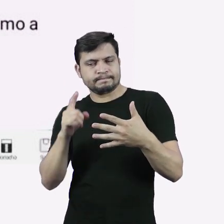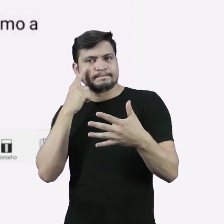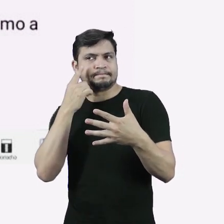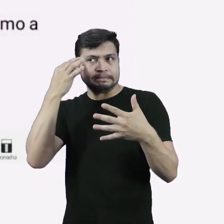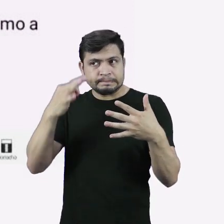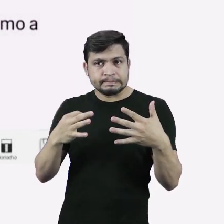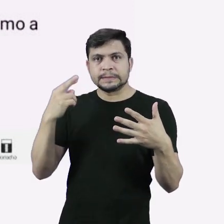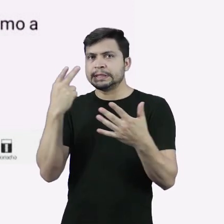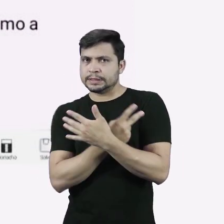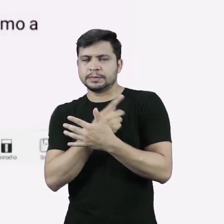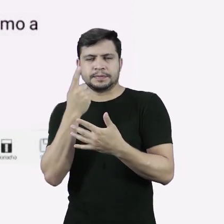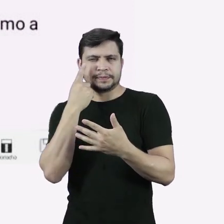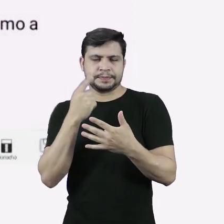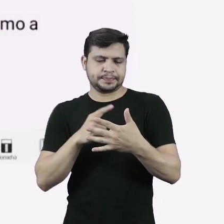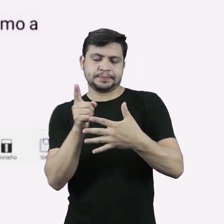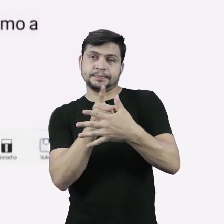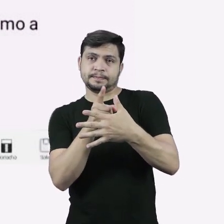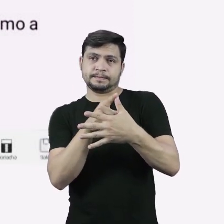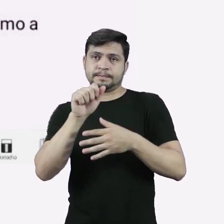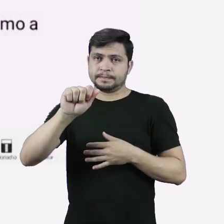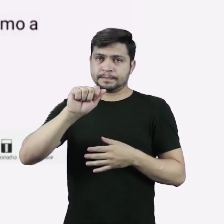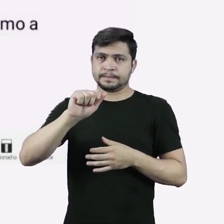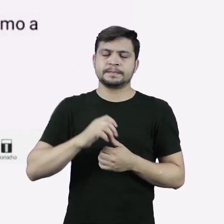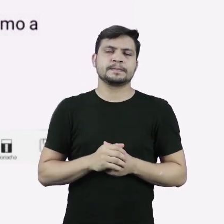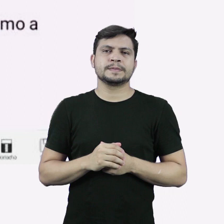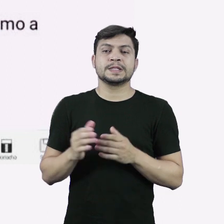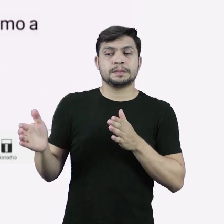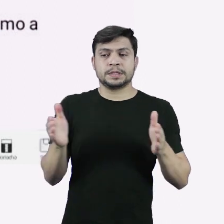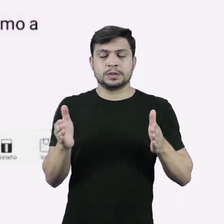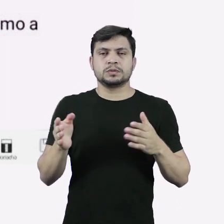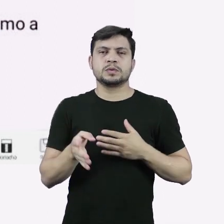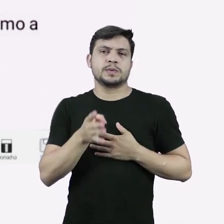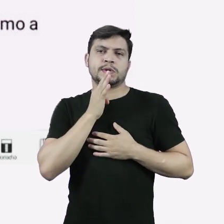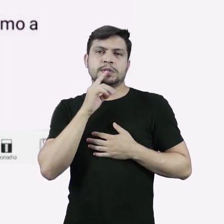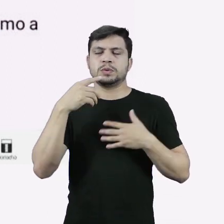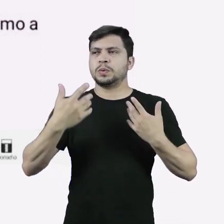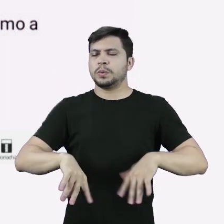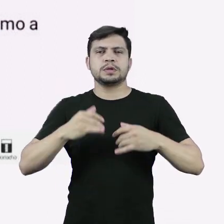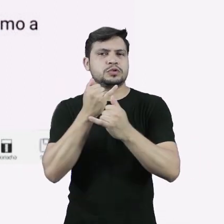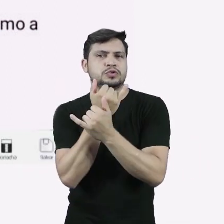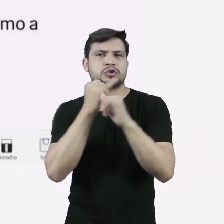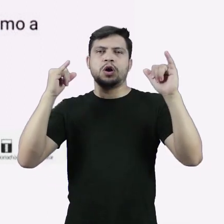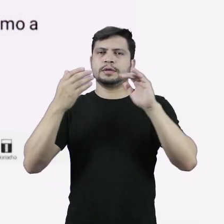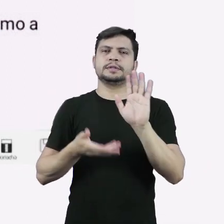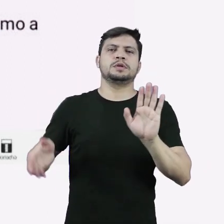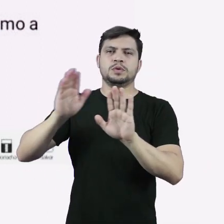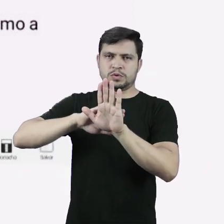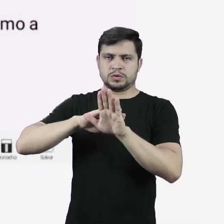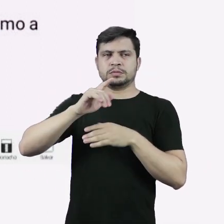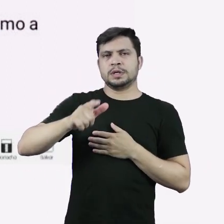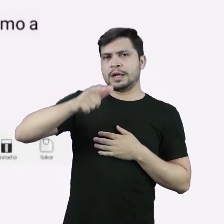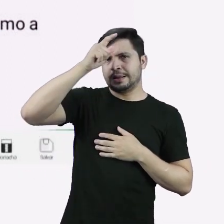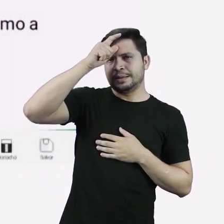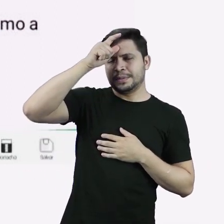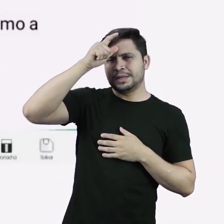a gente marcar. Item A. Esse período conhecido como um choque ideológico entre a Alemanha nazista e